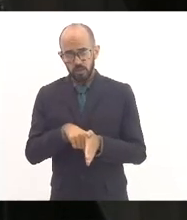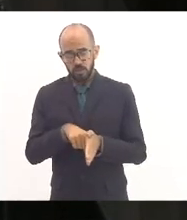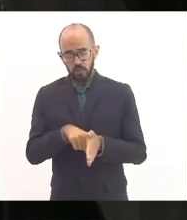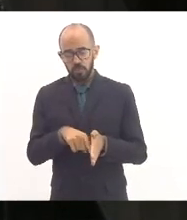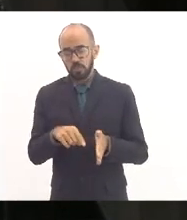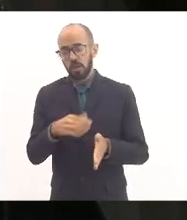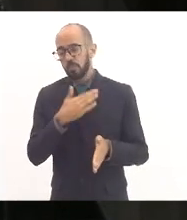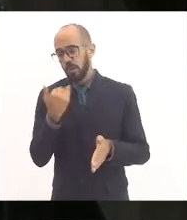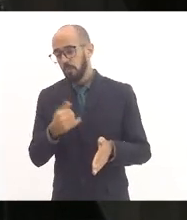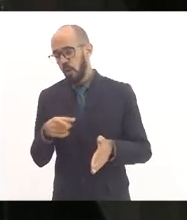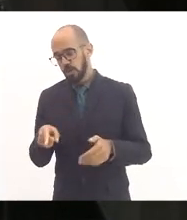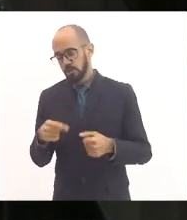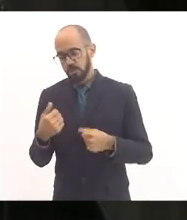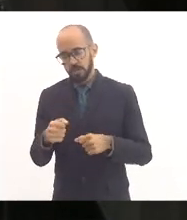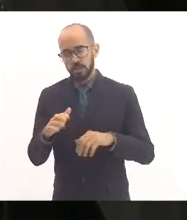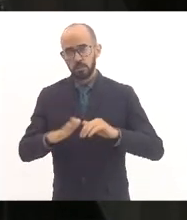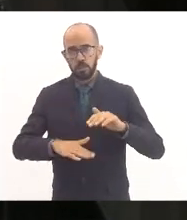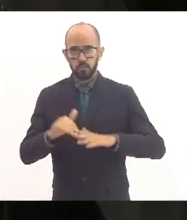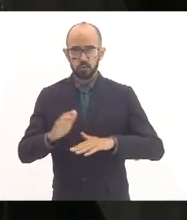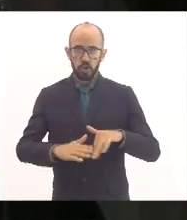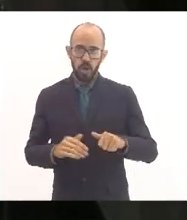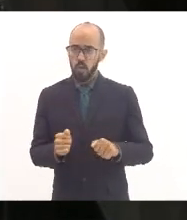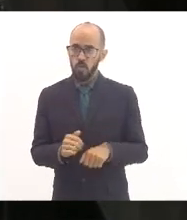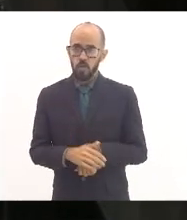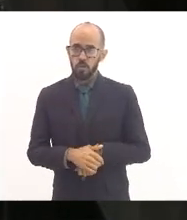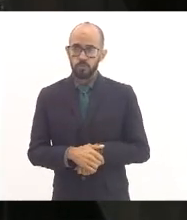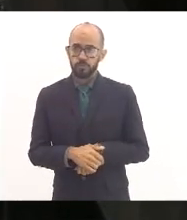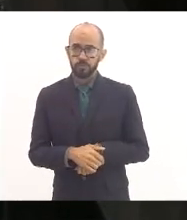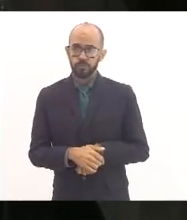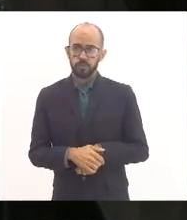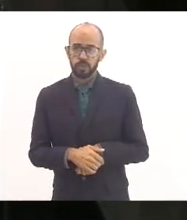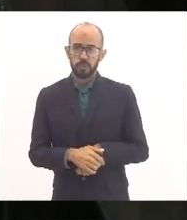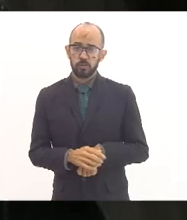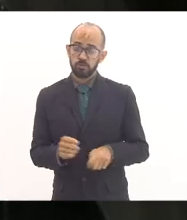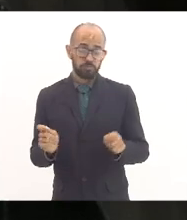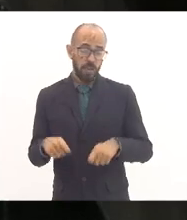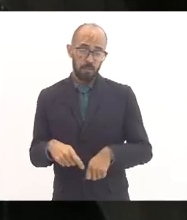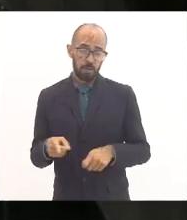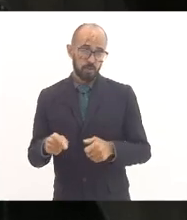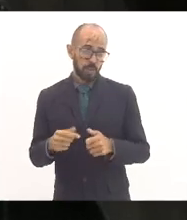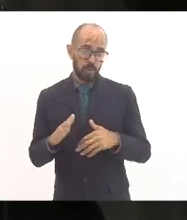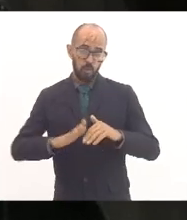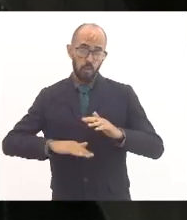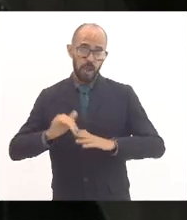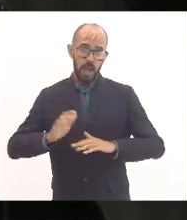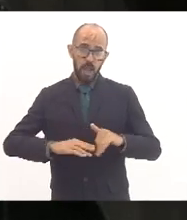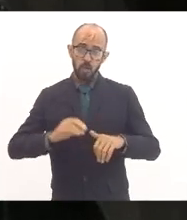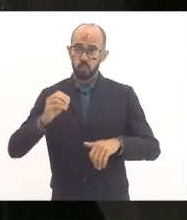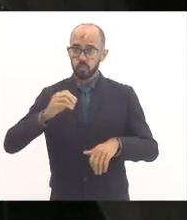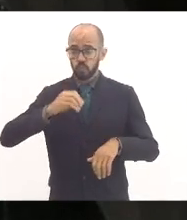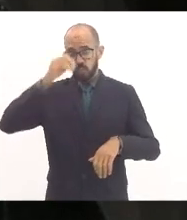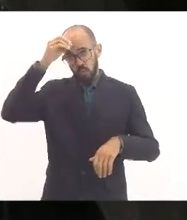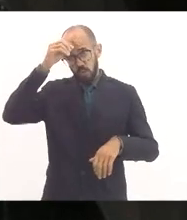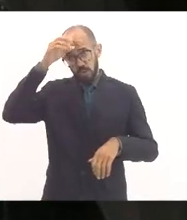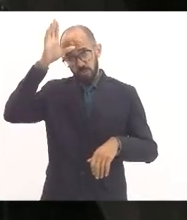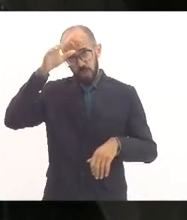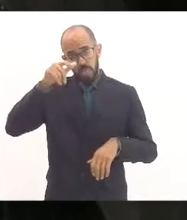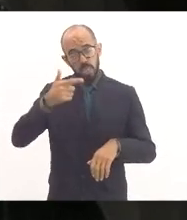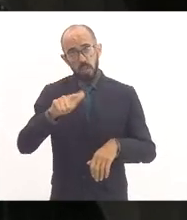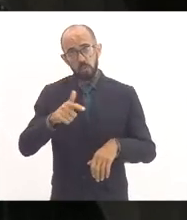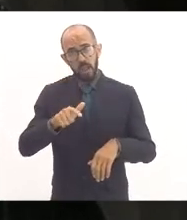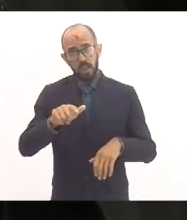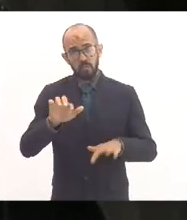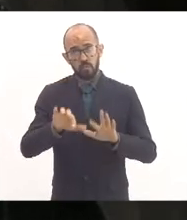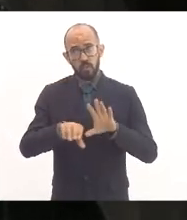nascimento da perícia não tem sentido você tem um cargo específico de um conhecimento que nem a superior